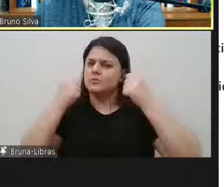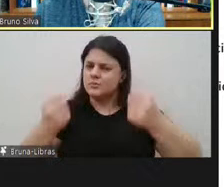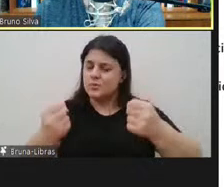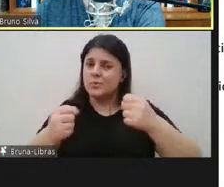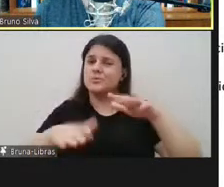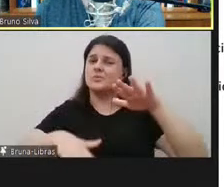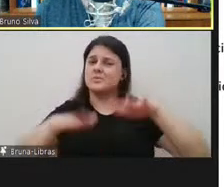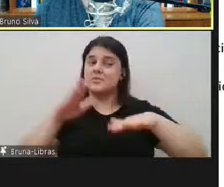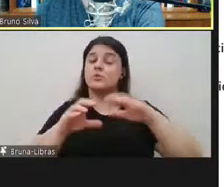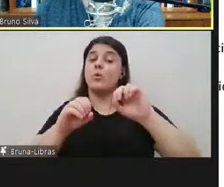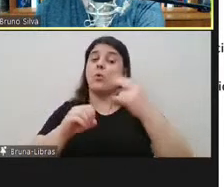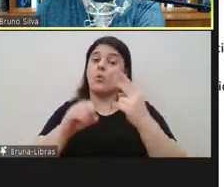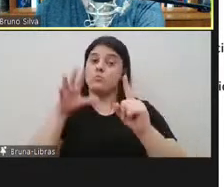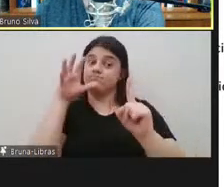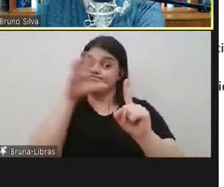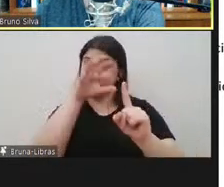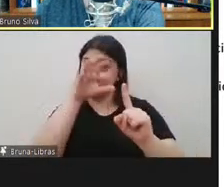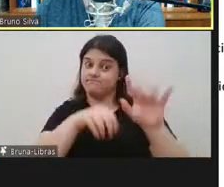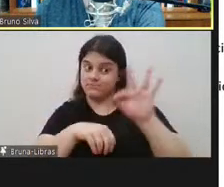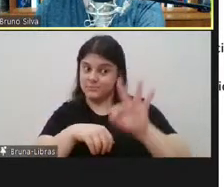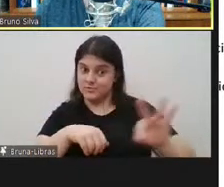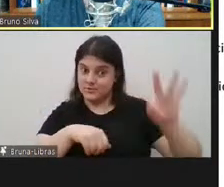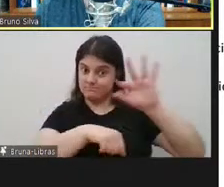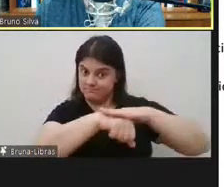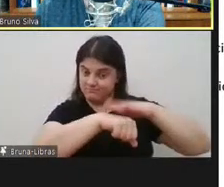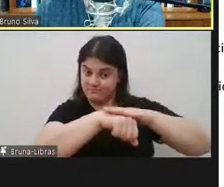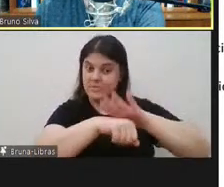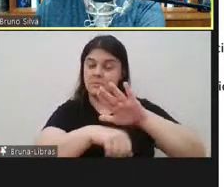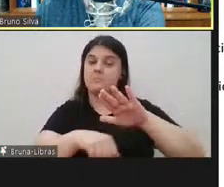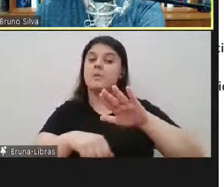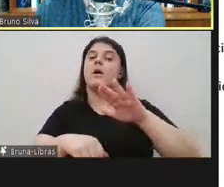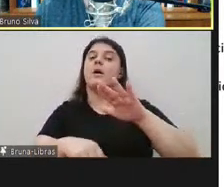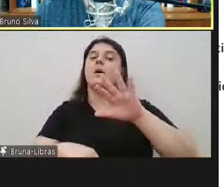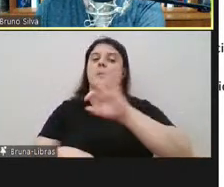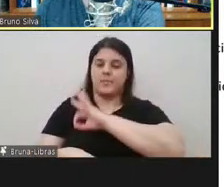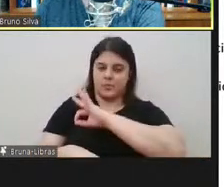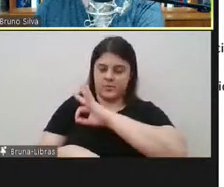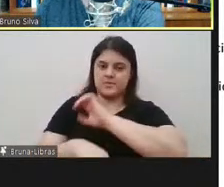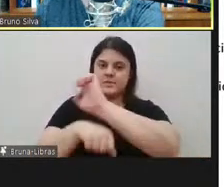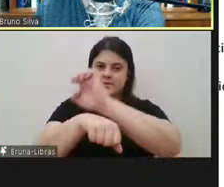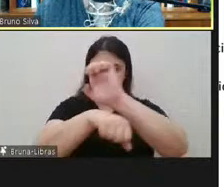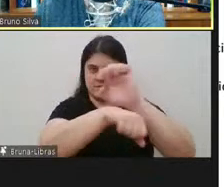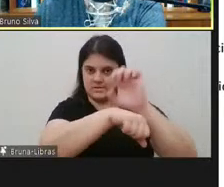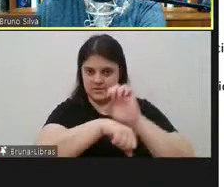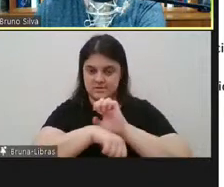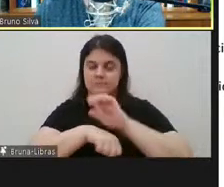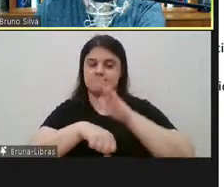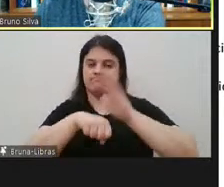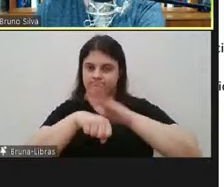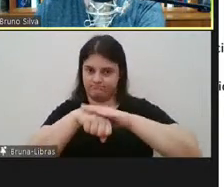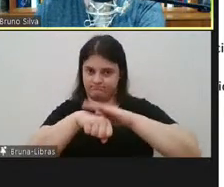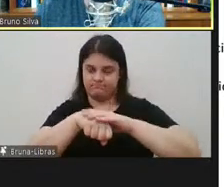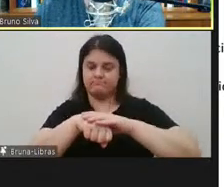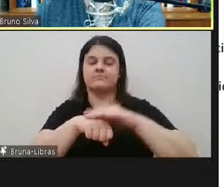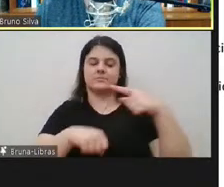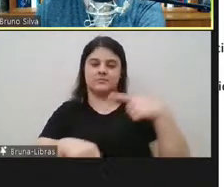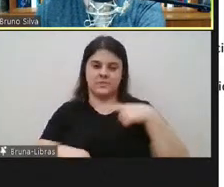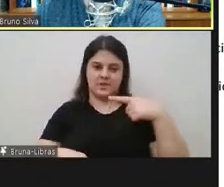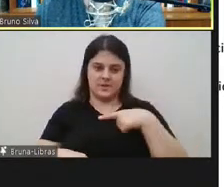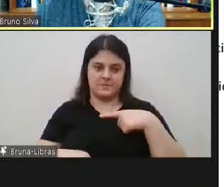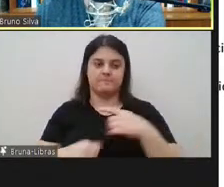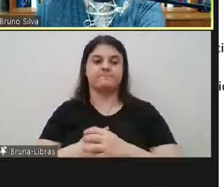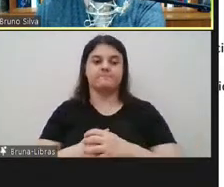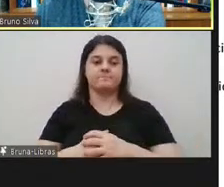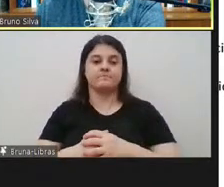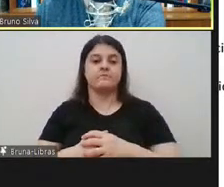o certas expressões para sua federalização mas as polícias estaduais são de as polícias militares são de responsabilidade